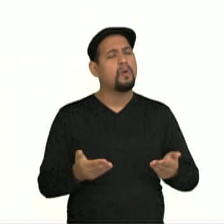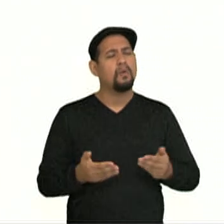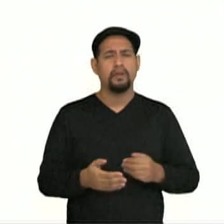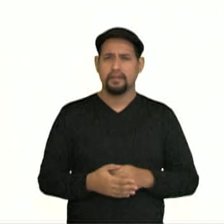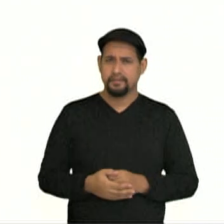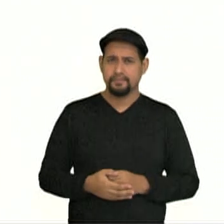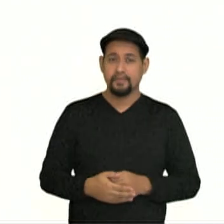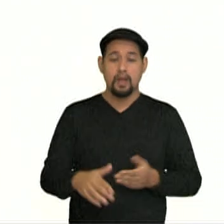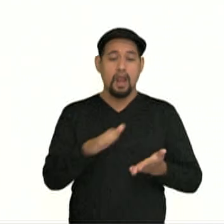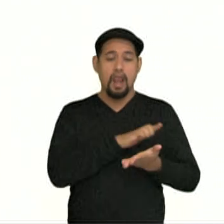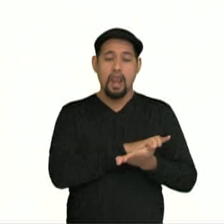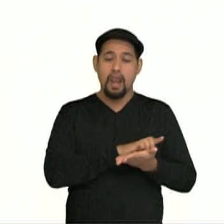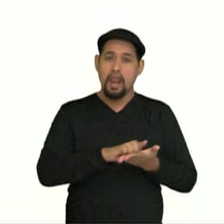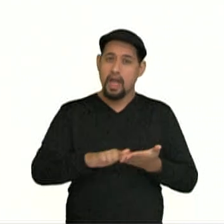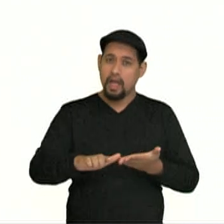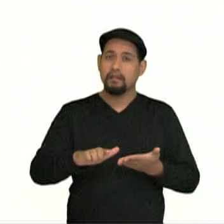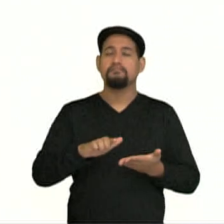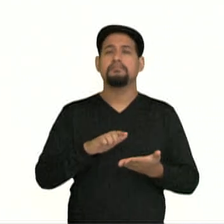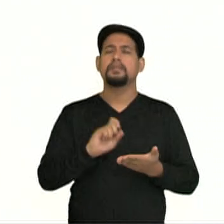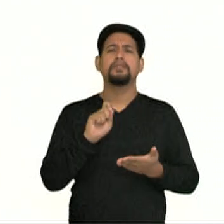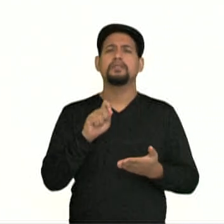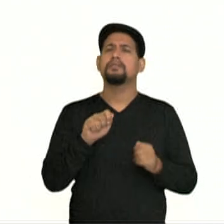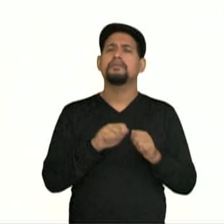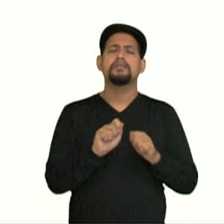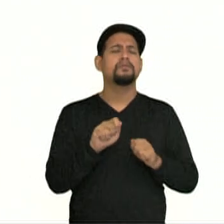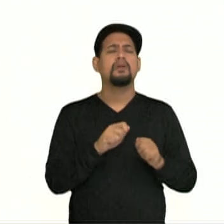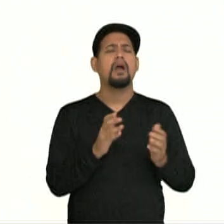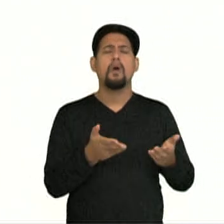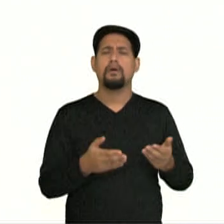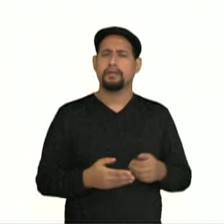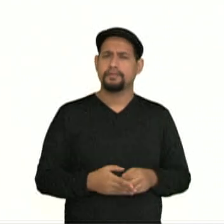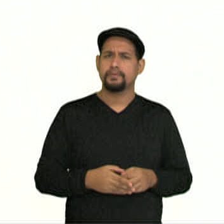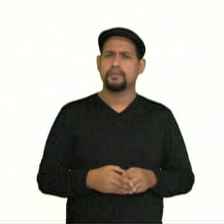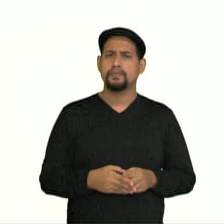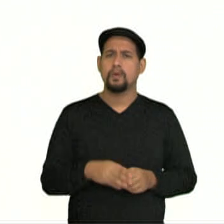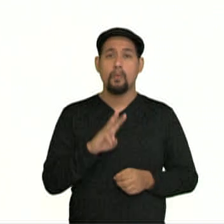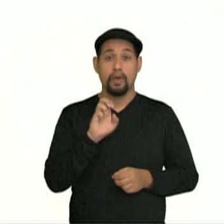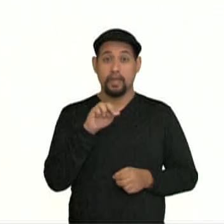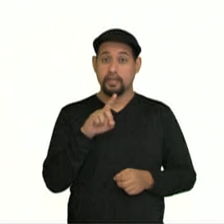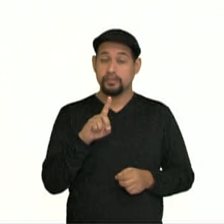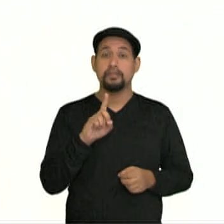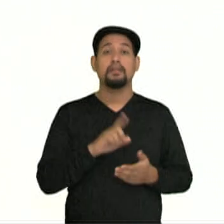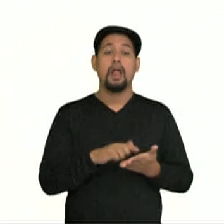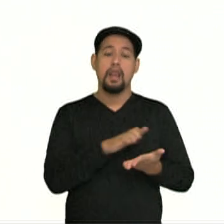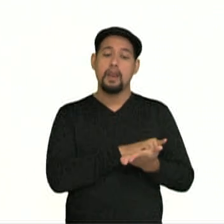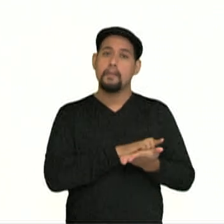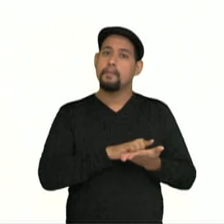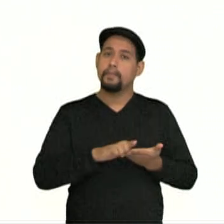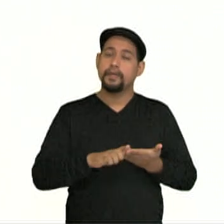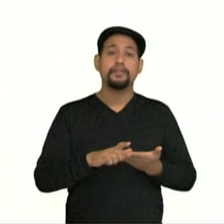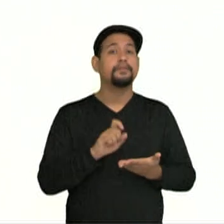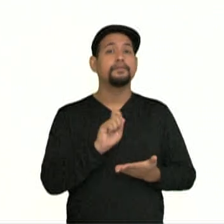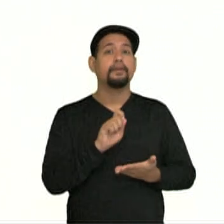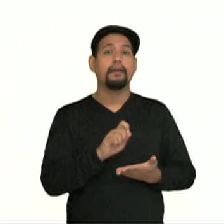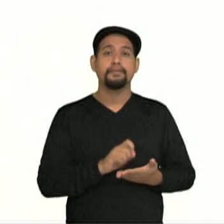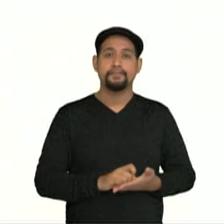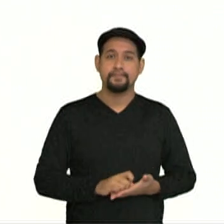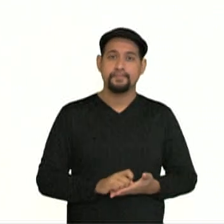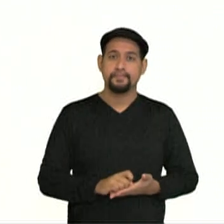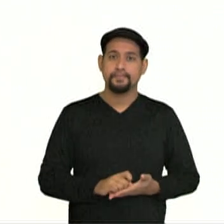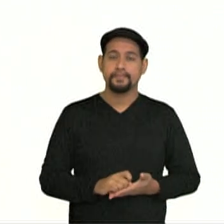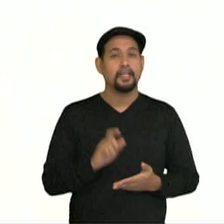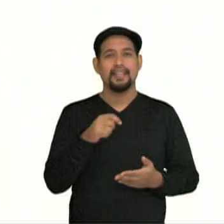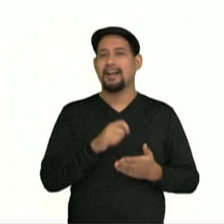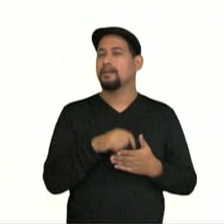She's cleaning her teeth in the bathroom. O que o Wendy está fazendo nesse momento? Ela está limpando ela